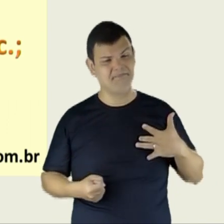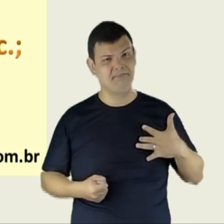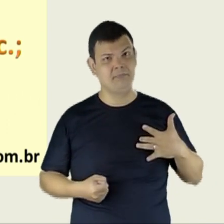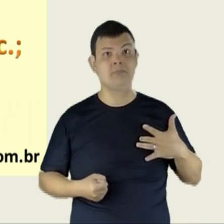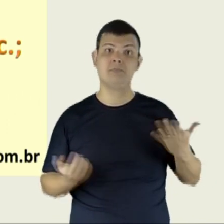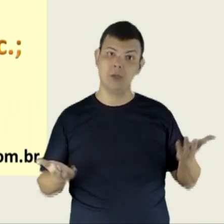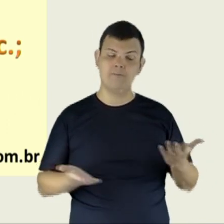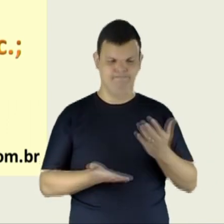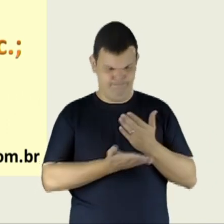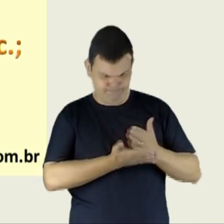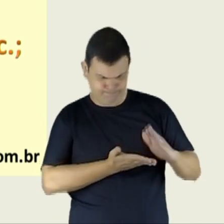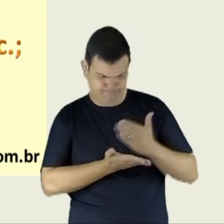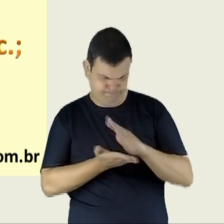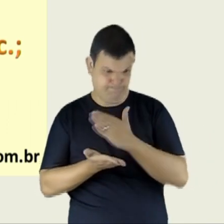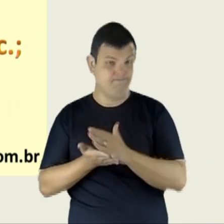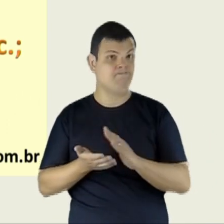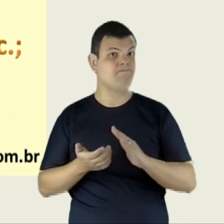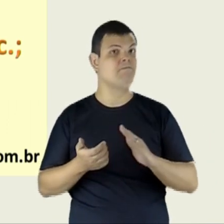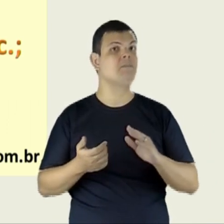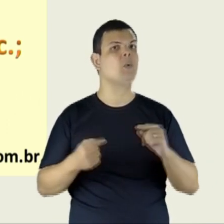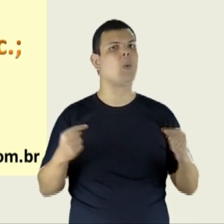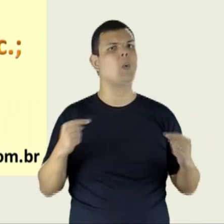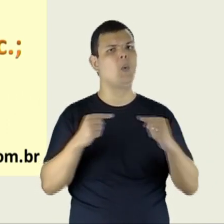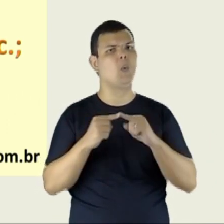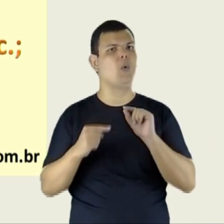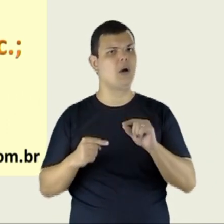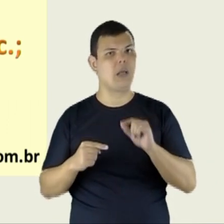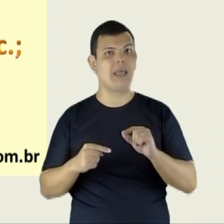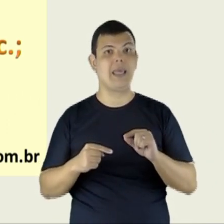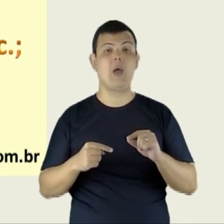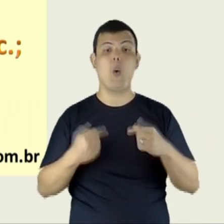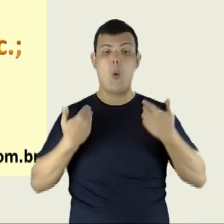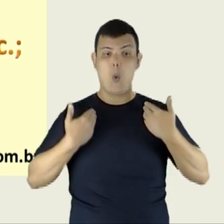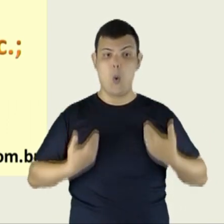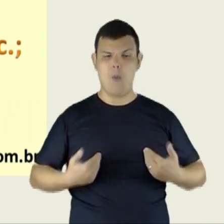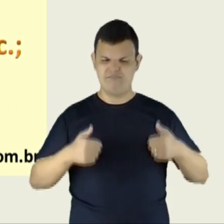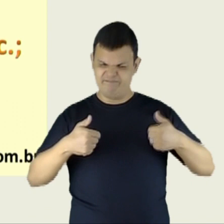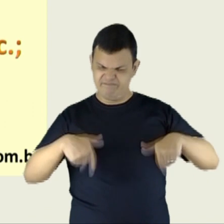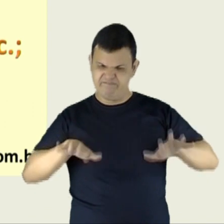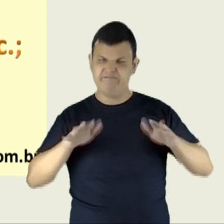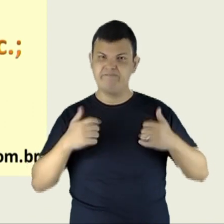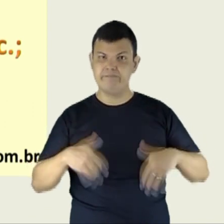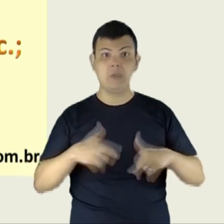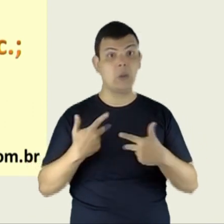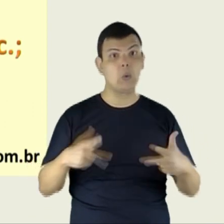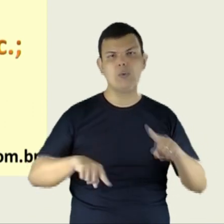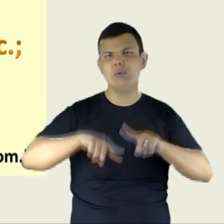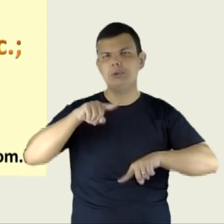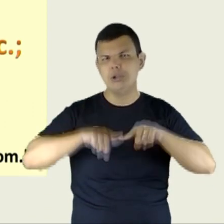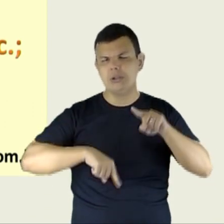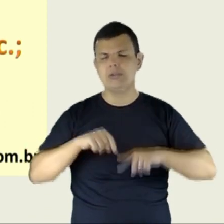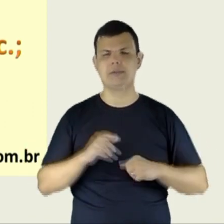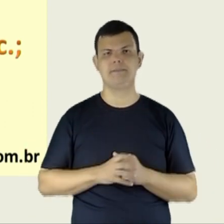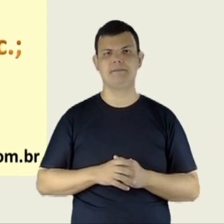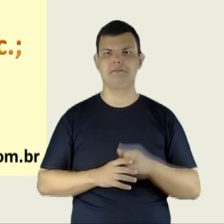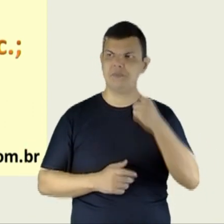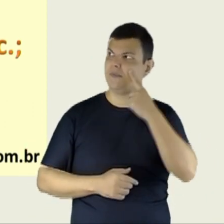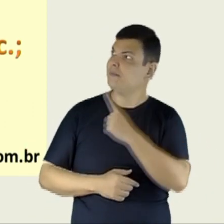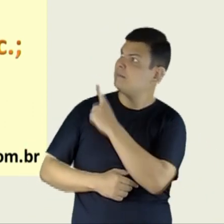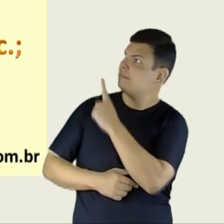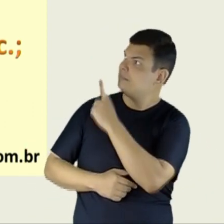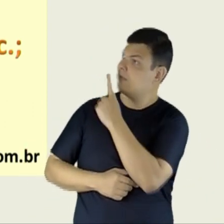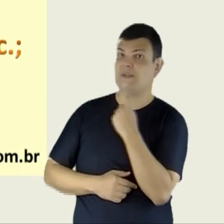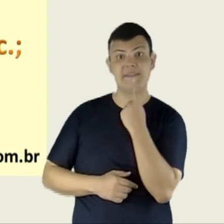a excreção é o processo pelo qual o corpo elimina essas substâncias, tá? Atenção aí nessa setinha